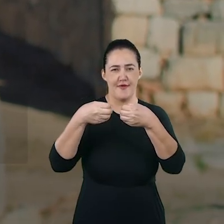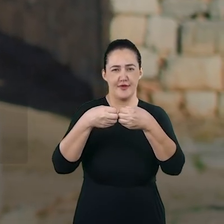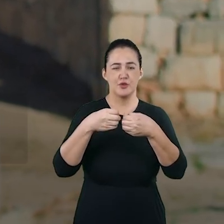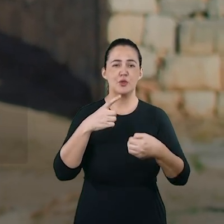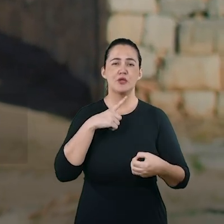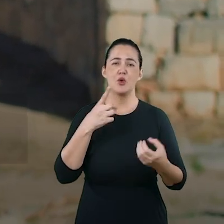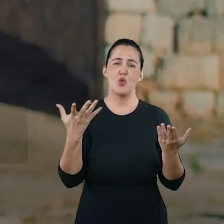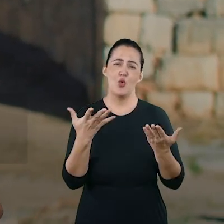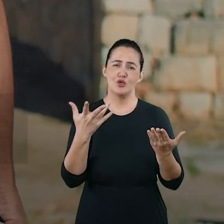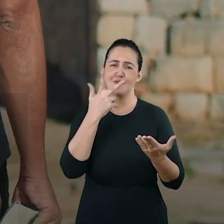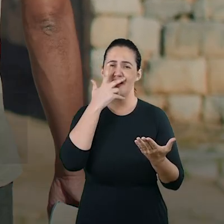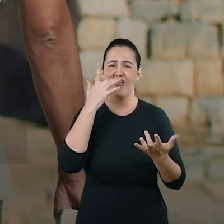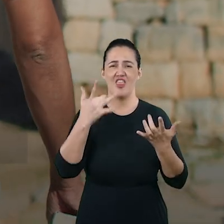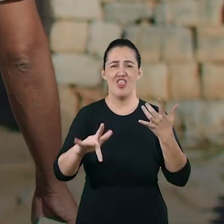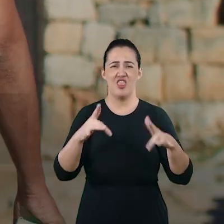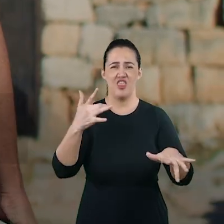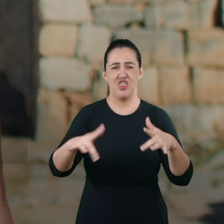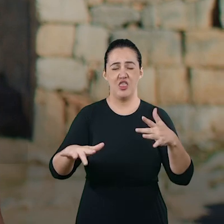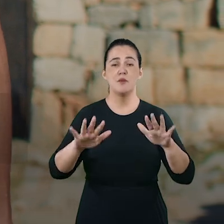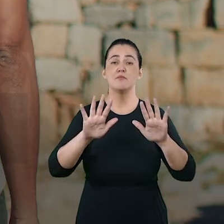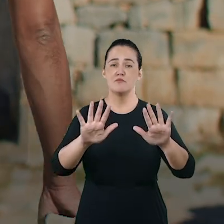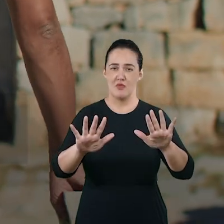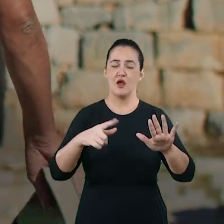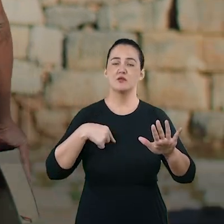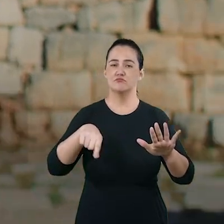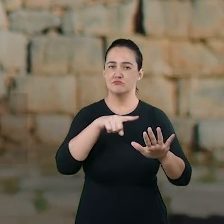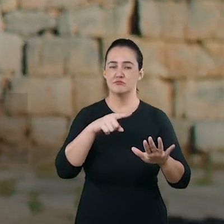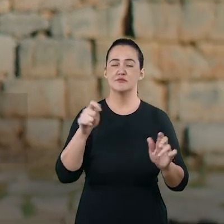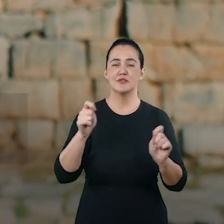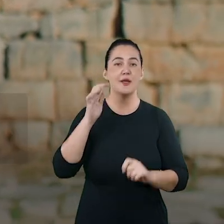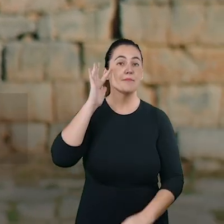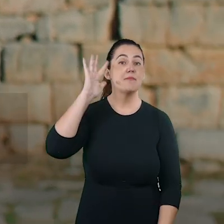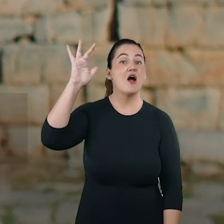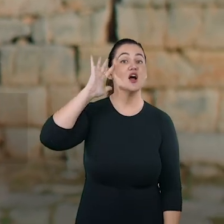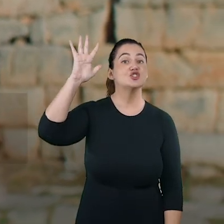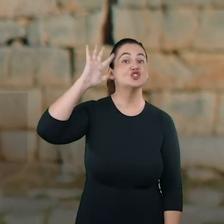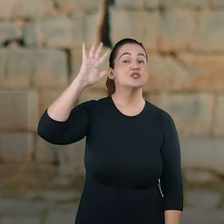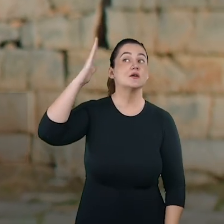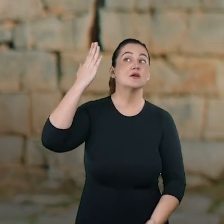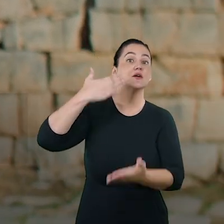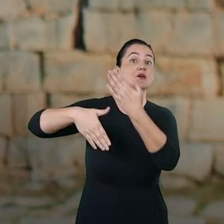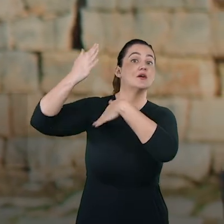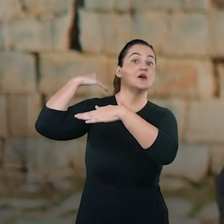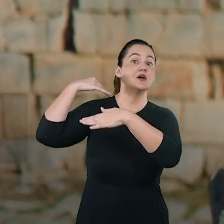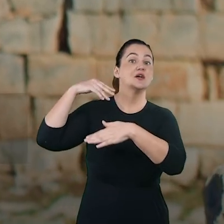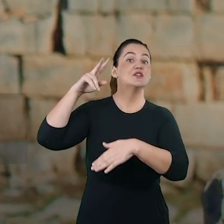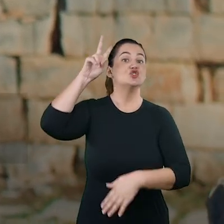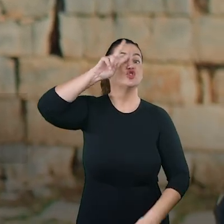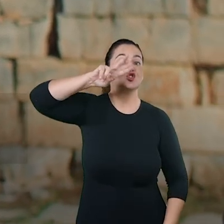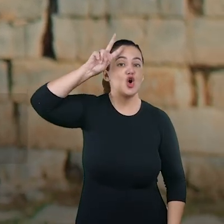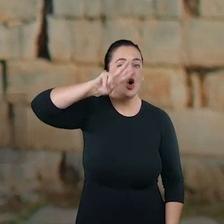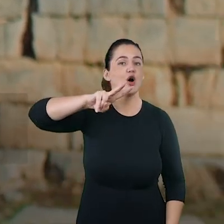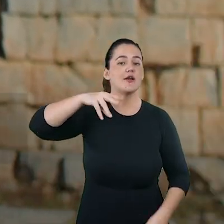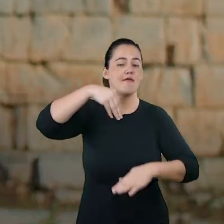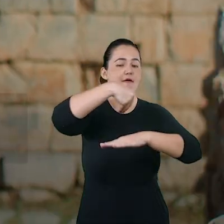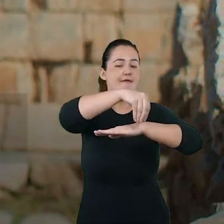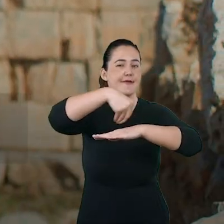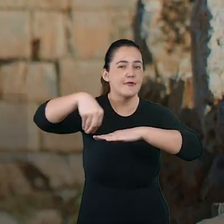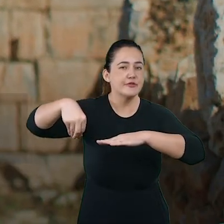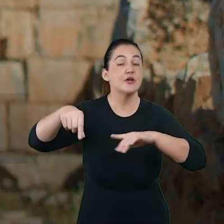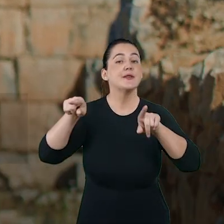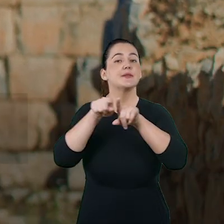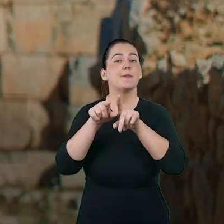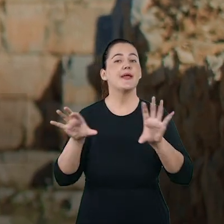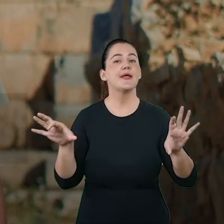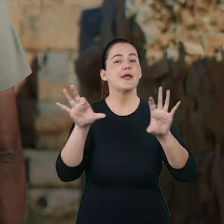temos ruínas, para que vocês possam ter uma ideia histórica, arqueológica, contextual